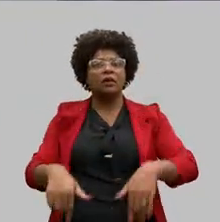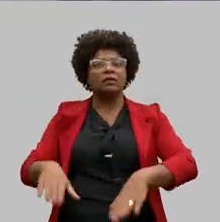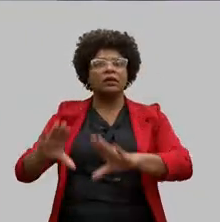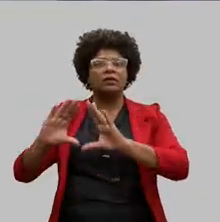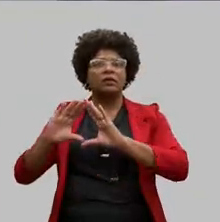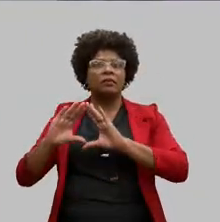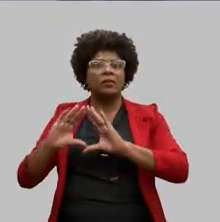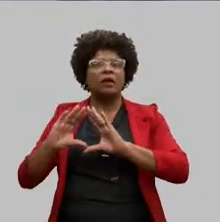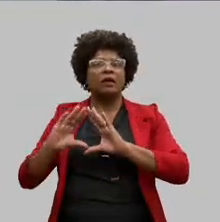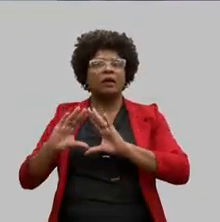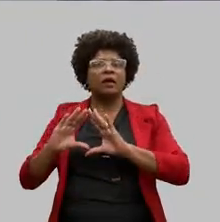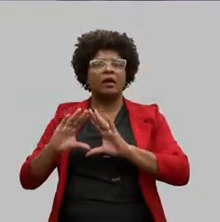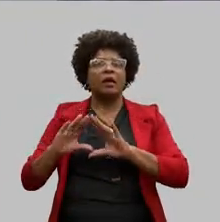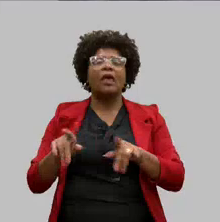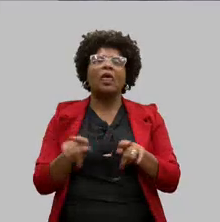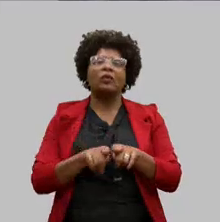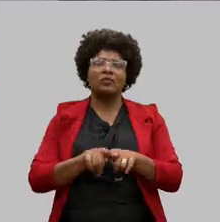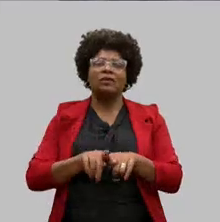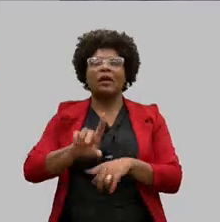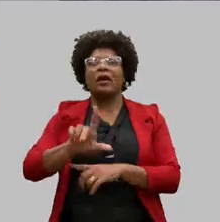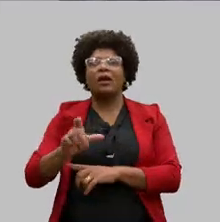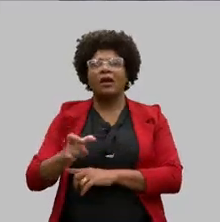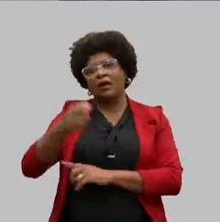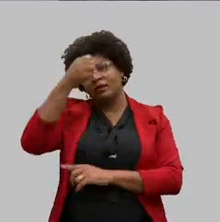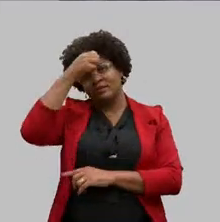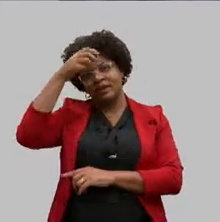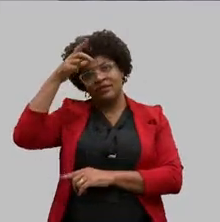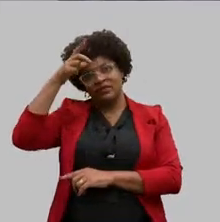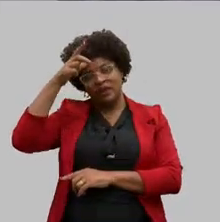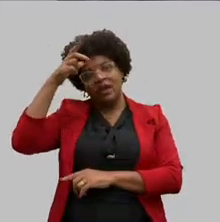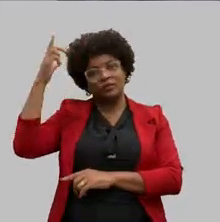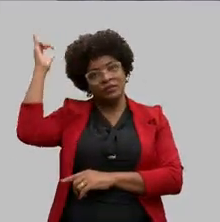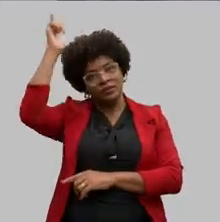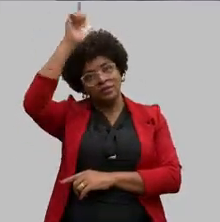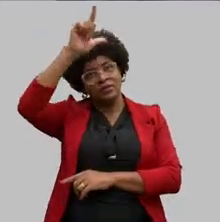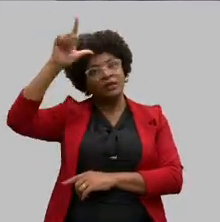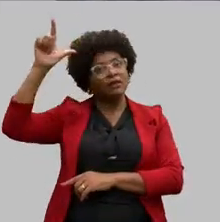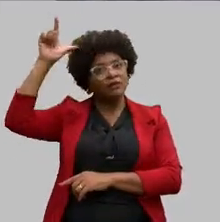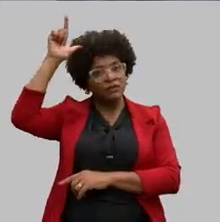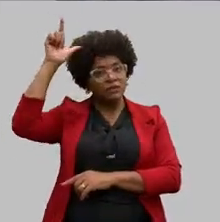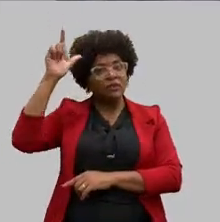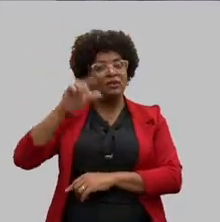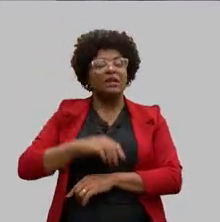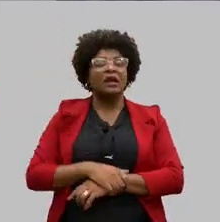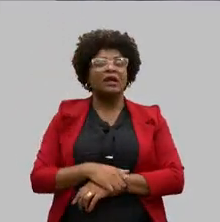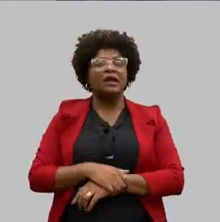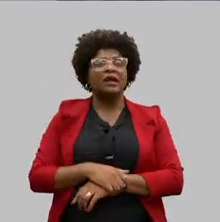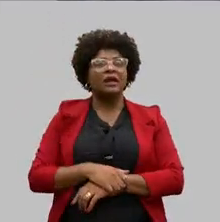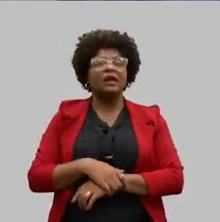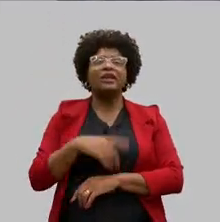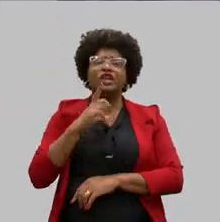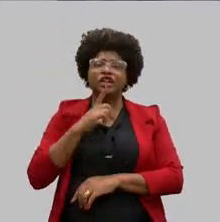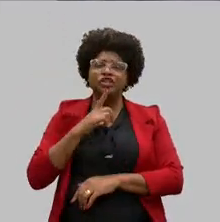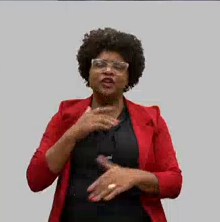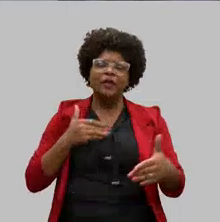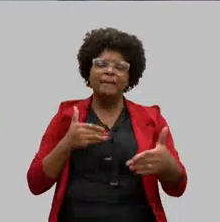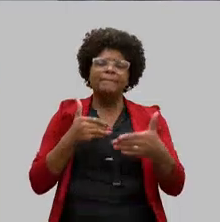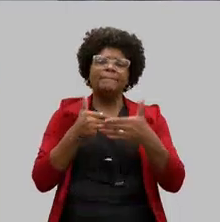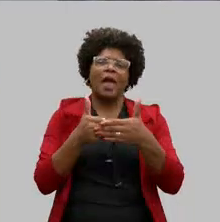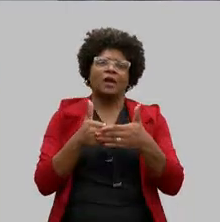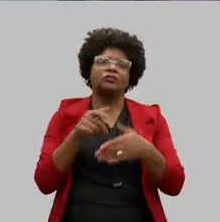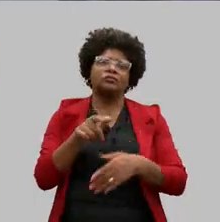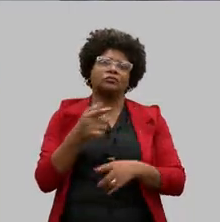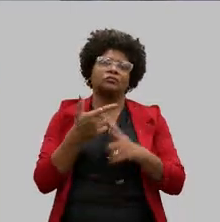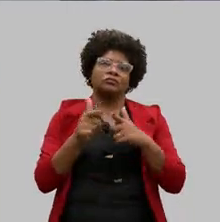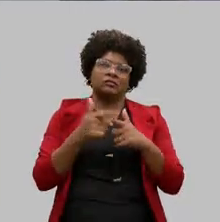você eu também fui Prefeito né da cidade de Santa Luzia e aproximei muito com essa causa e mais ainda por